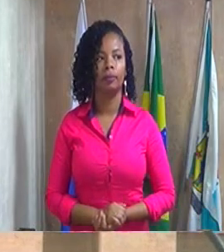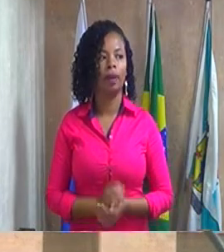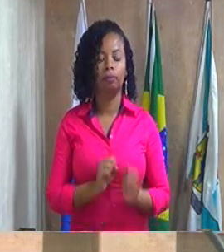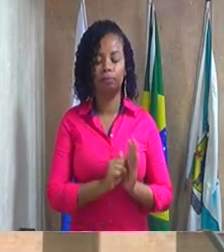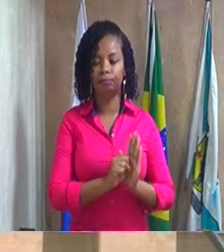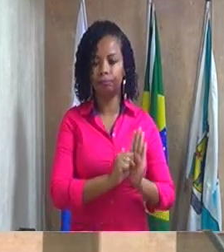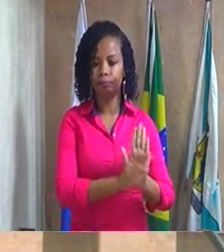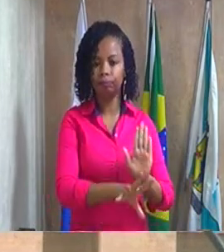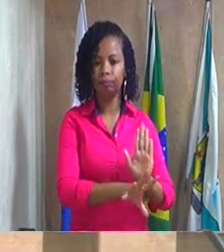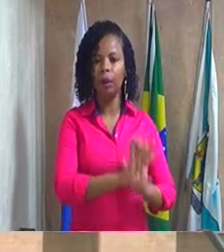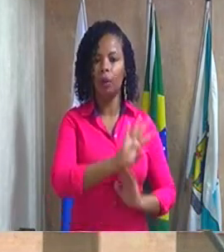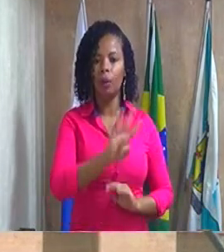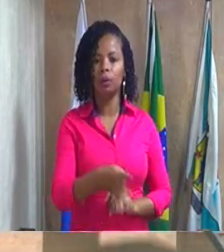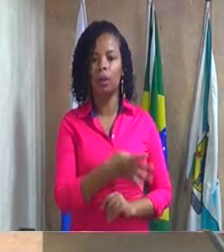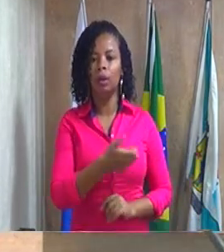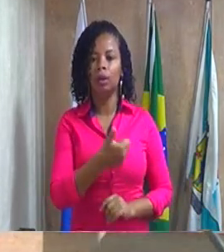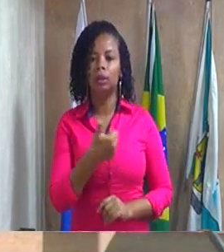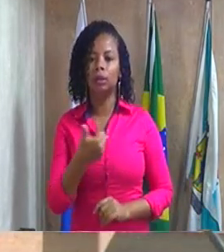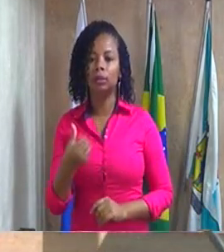Indicação número